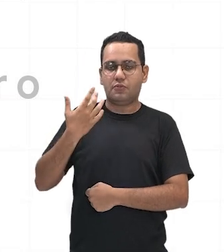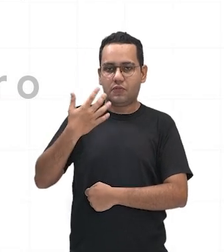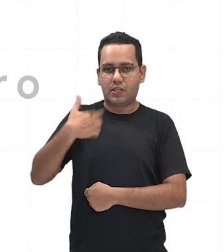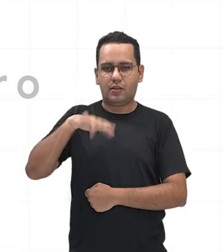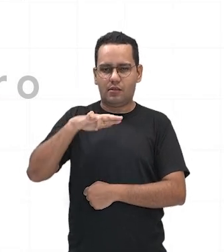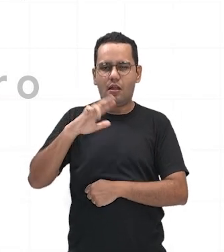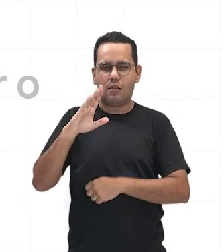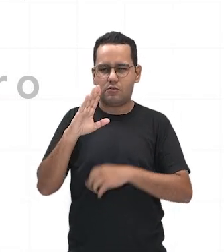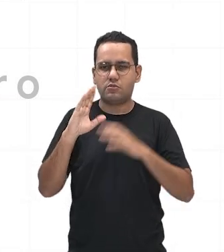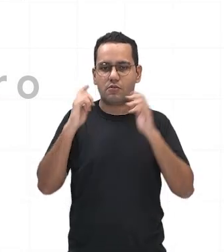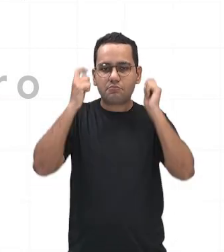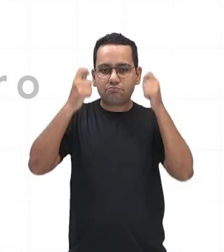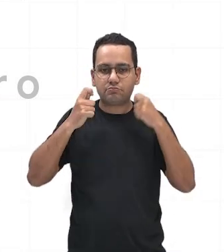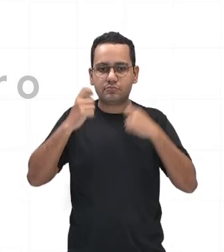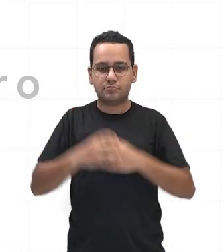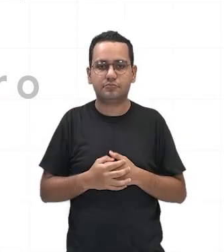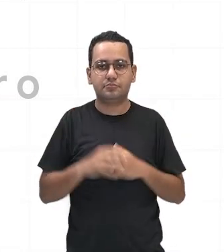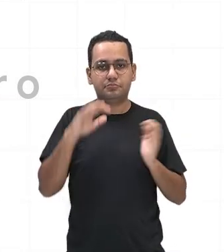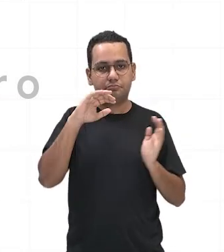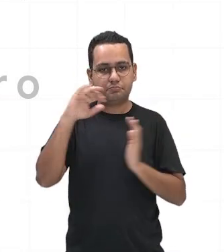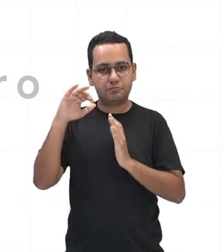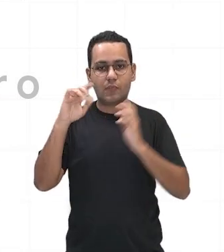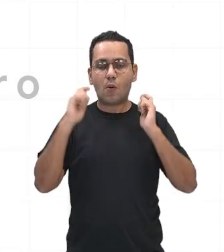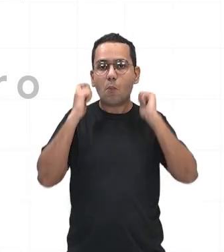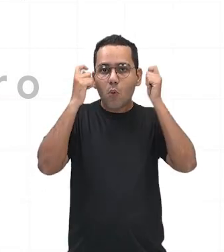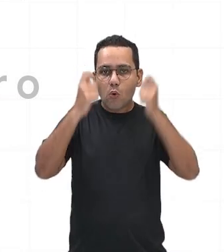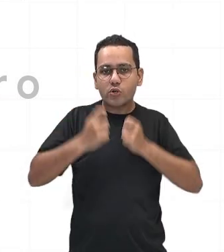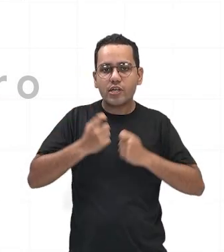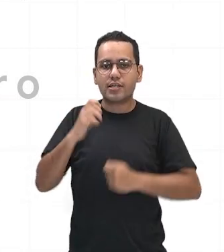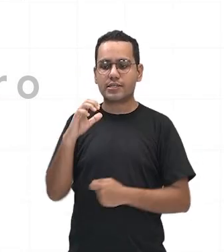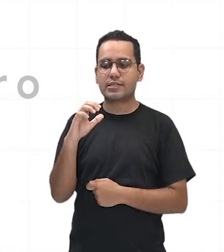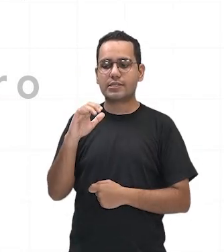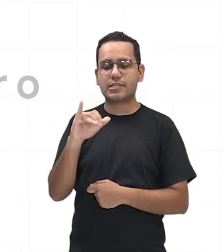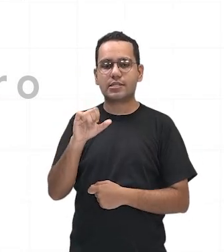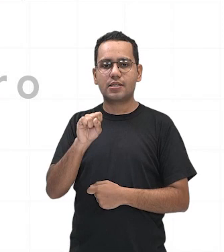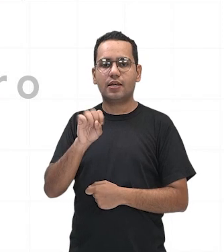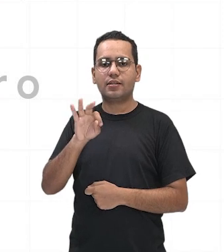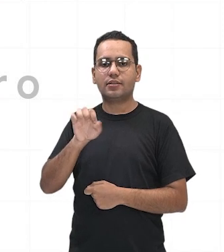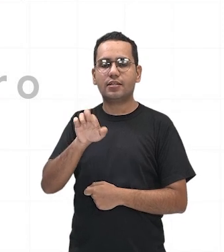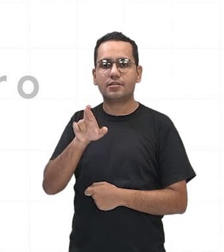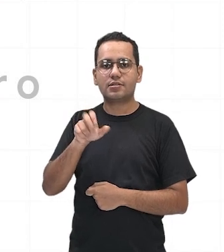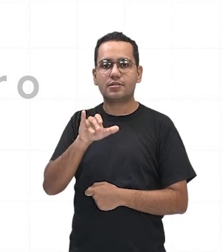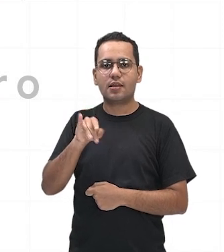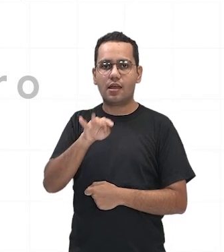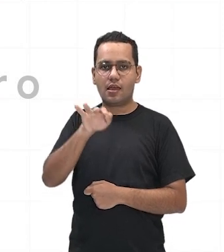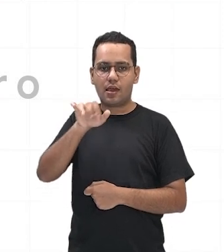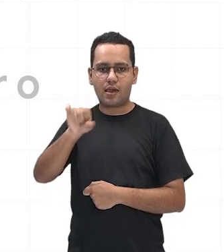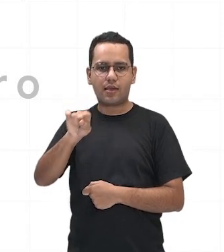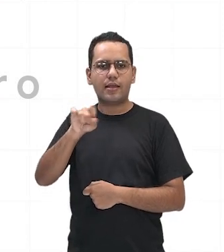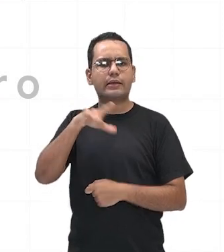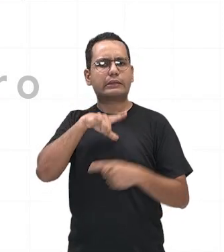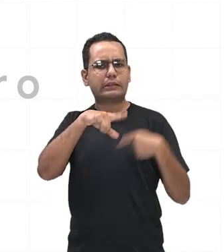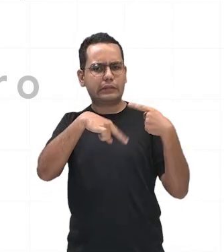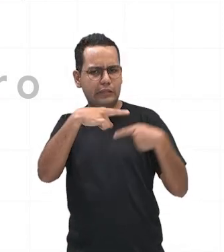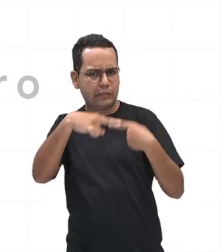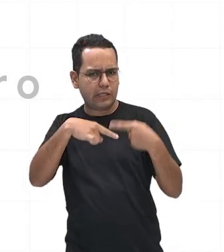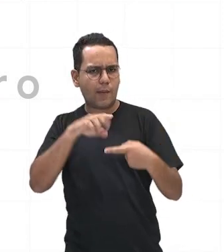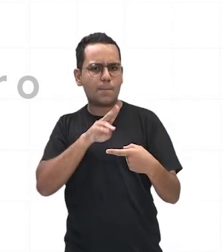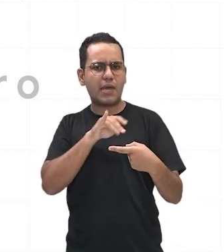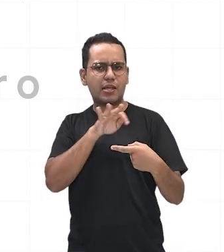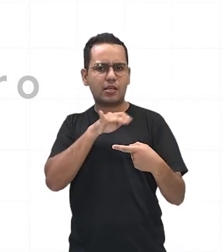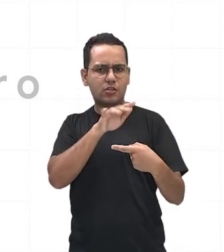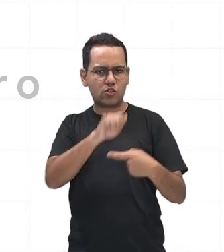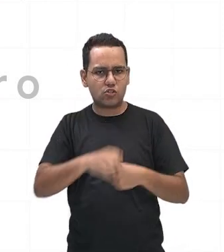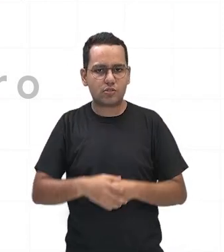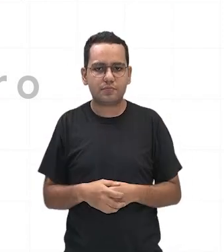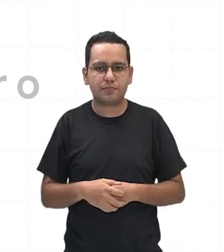monges cistercienses. É uma ordem religiosa monástica católica beneditina, restaurada. Aos seus